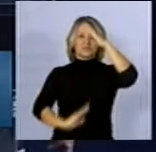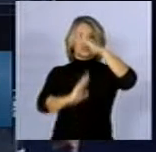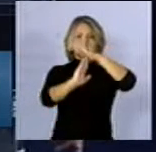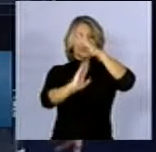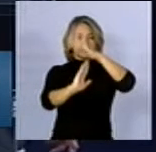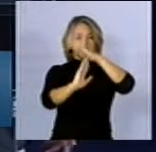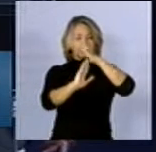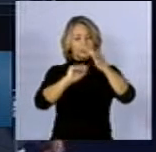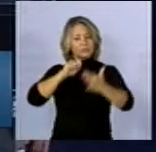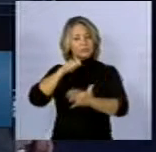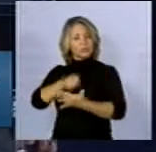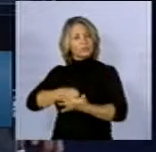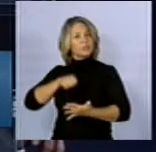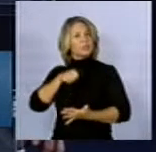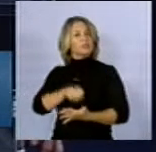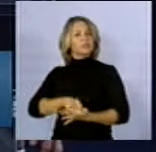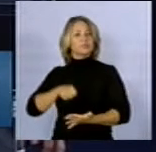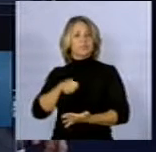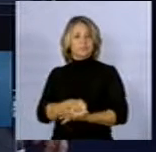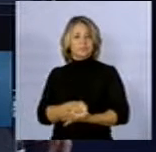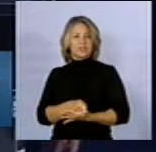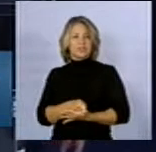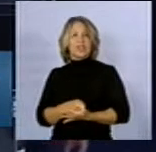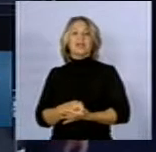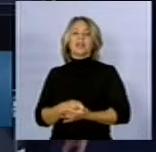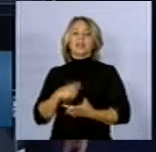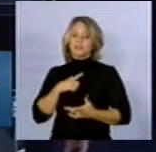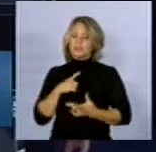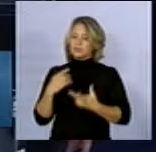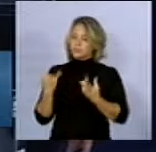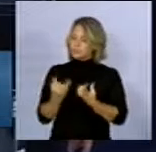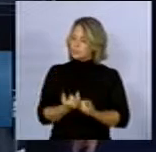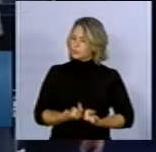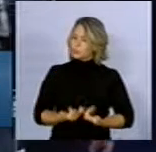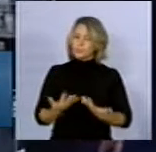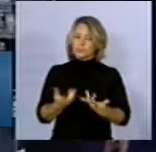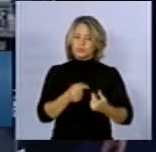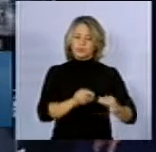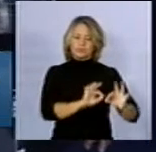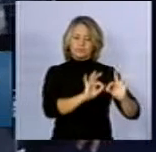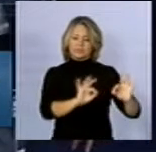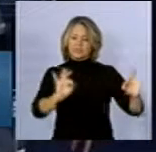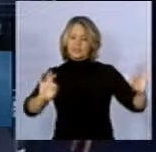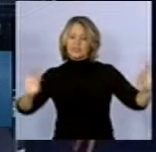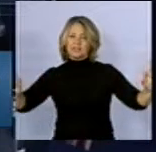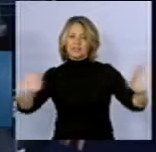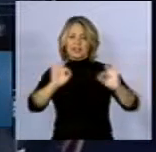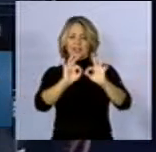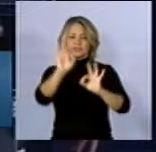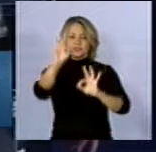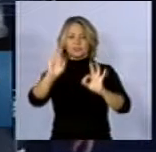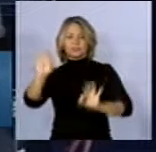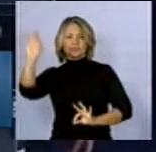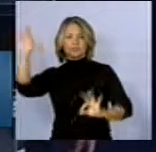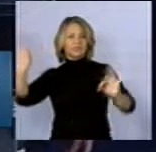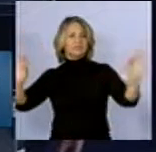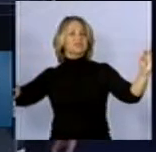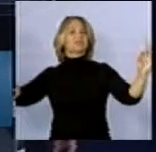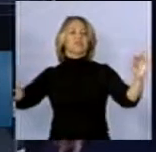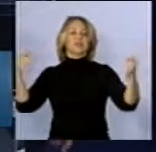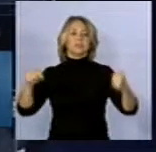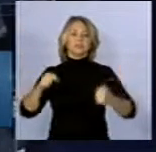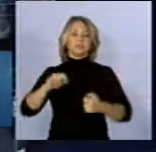são exigidas se as medidas tecnicamente viáveis são consideradas